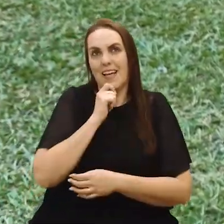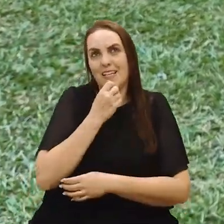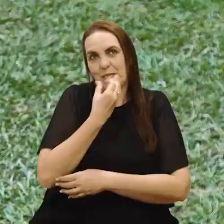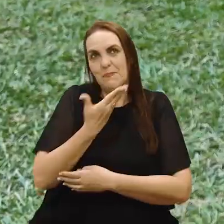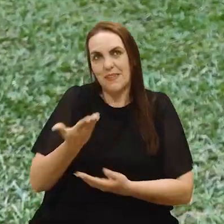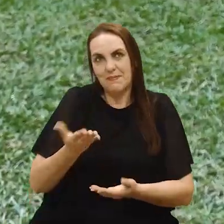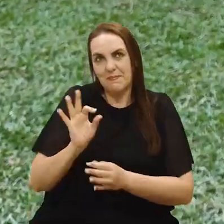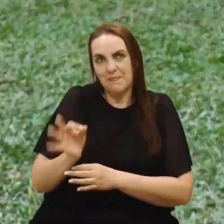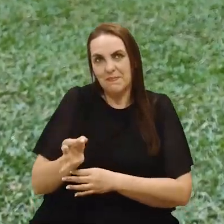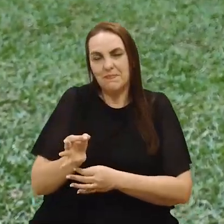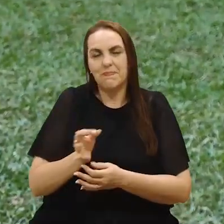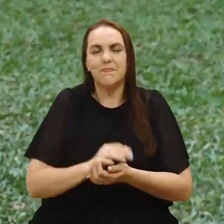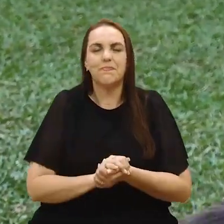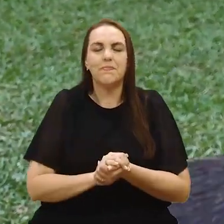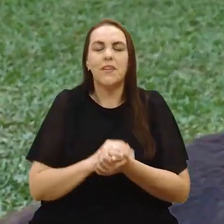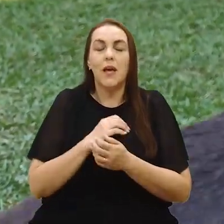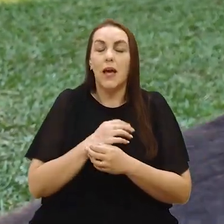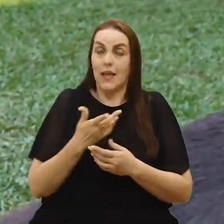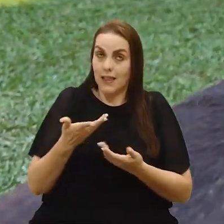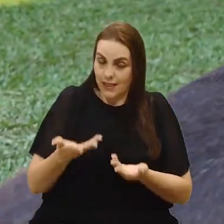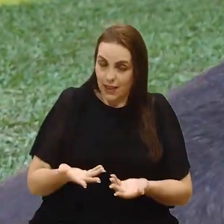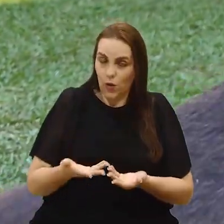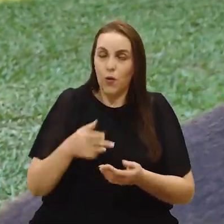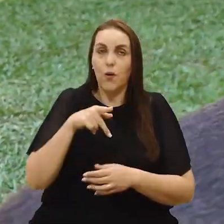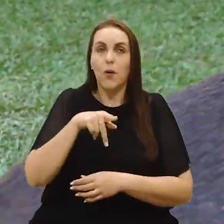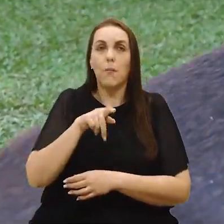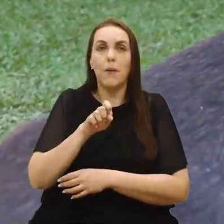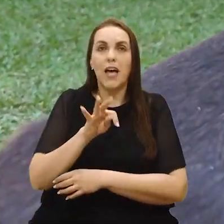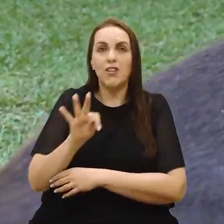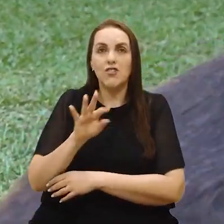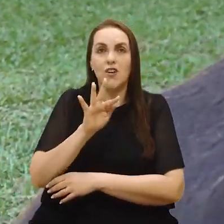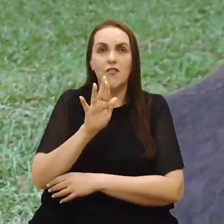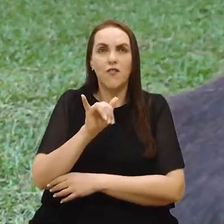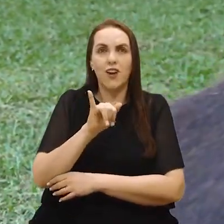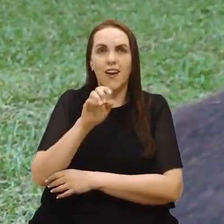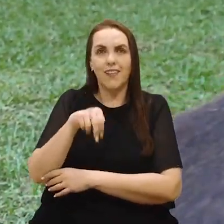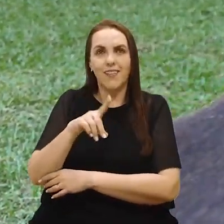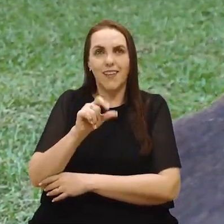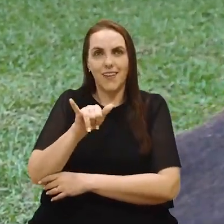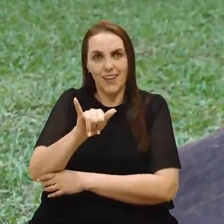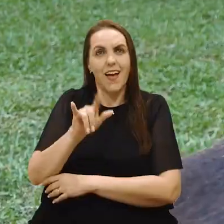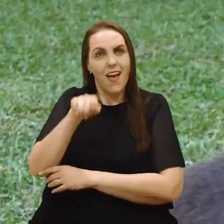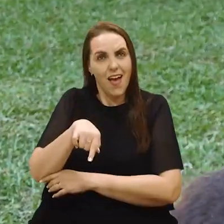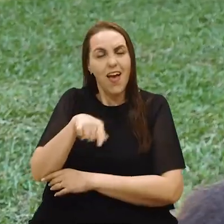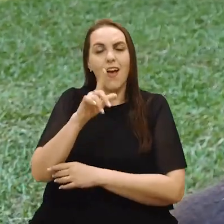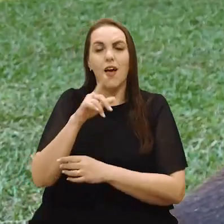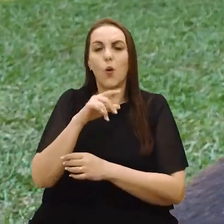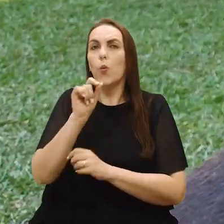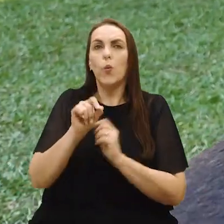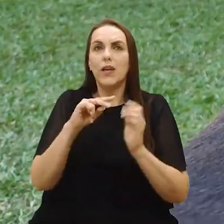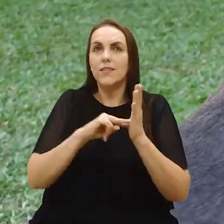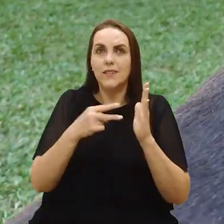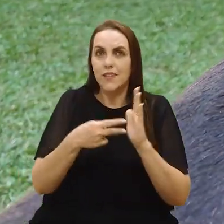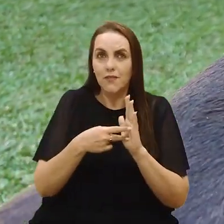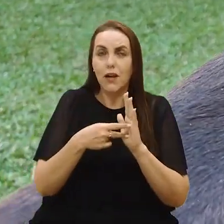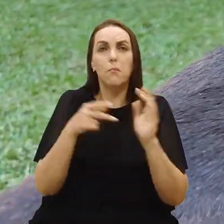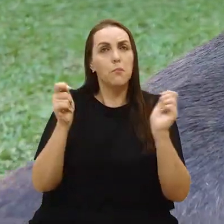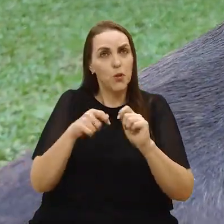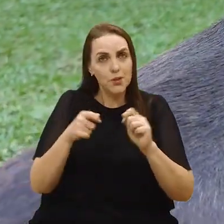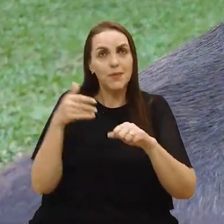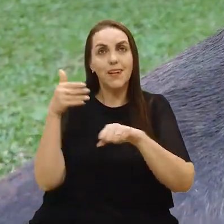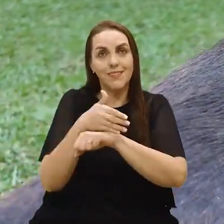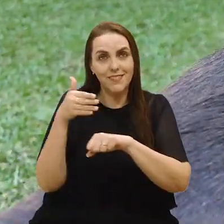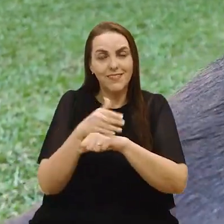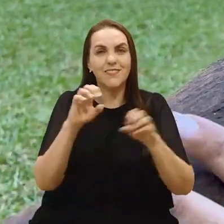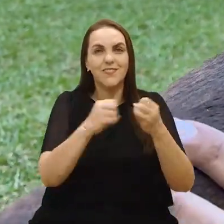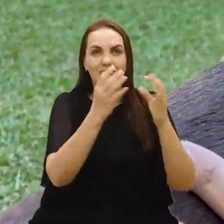bem, né, Rafa? Com certeza. O pet friendly sustenta a ideia de que esses animais possam entrar na Festa da Uva. E